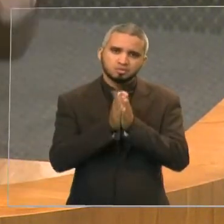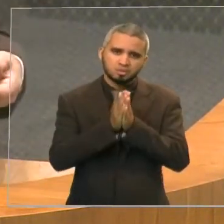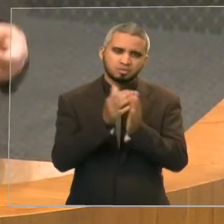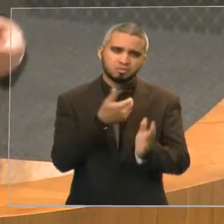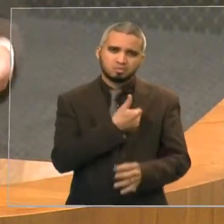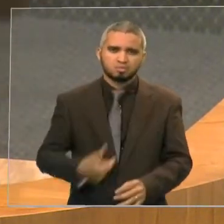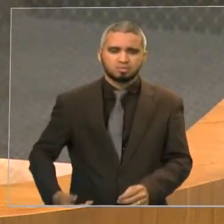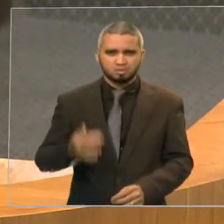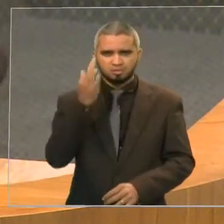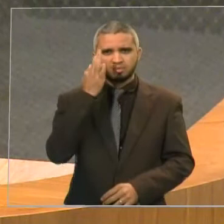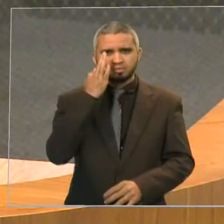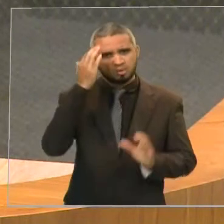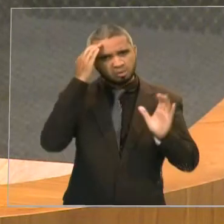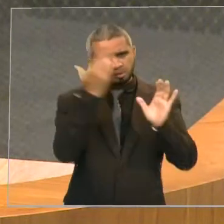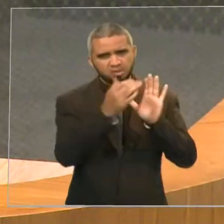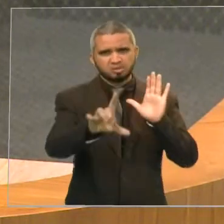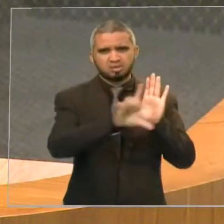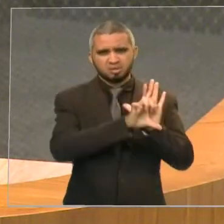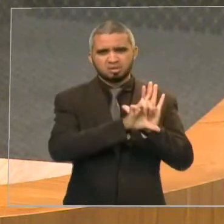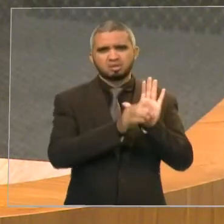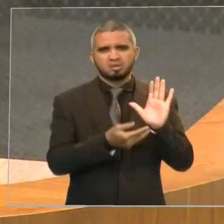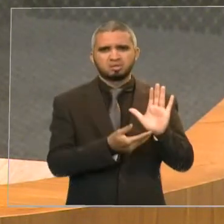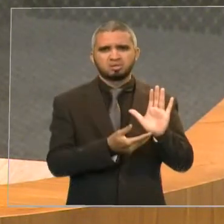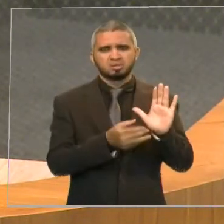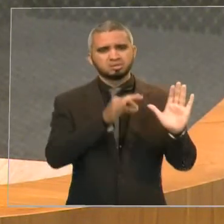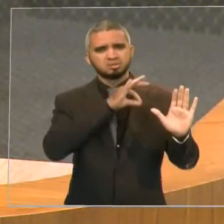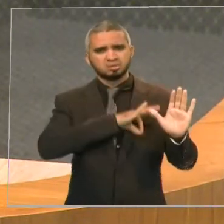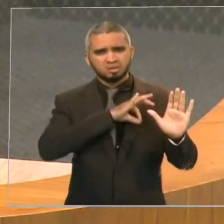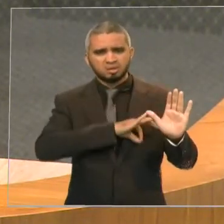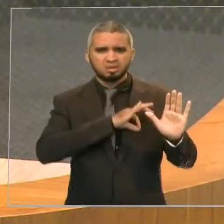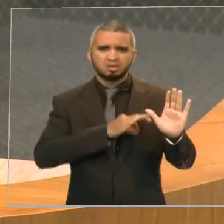Se constranger, se humilhar, suplicar.